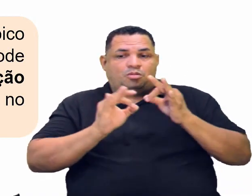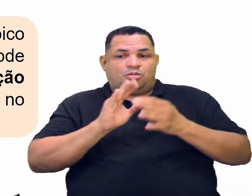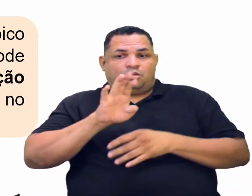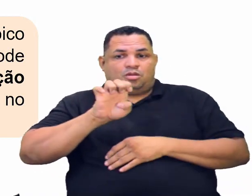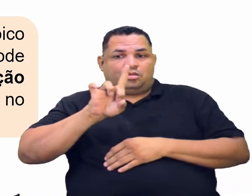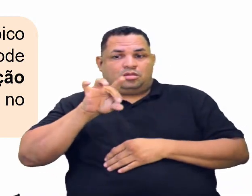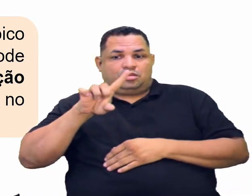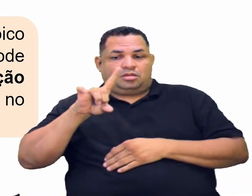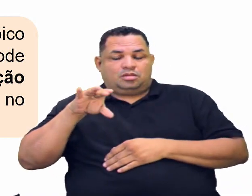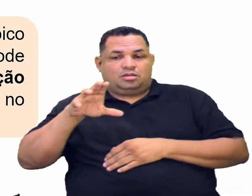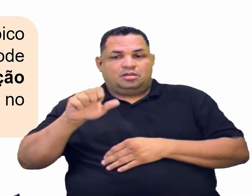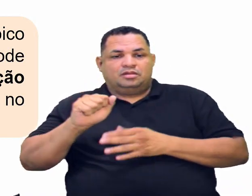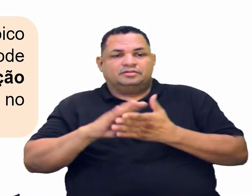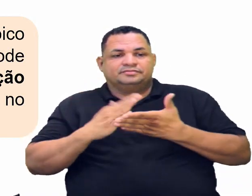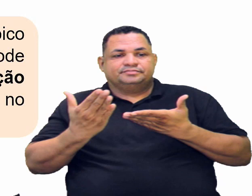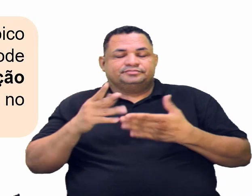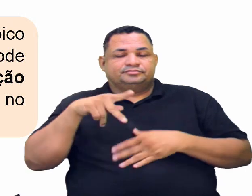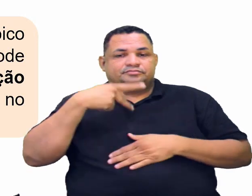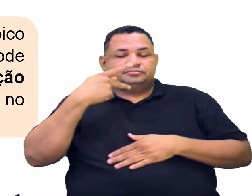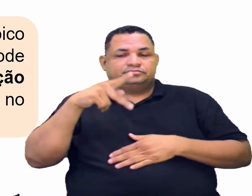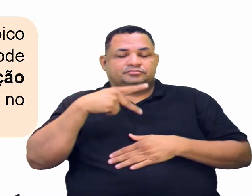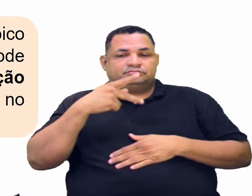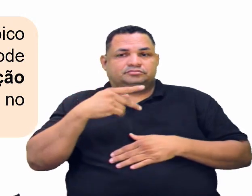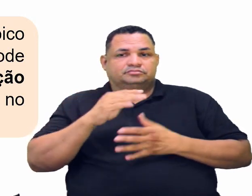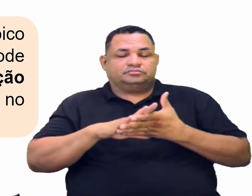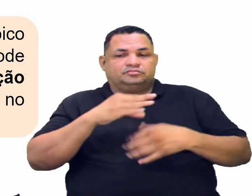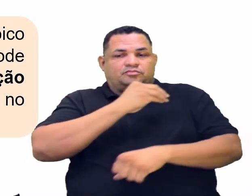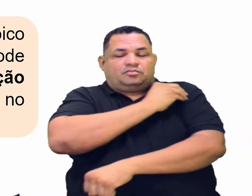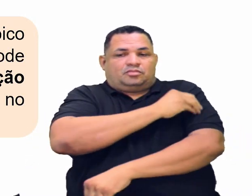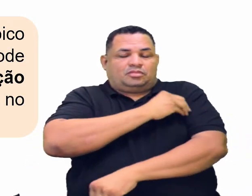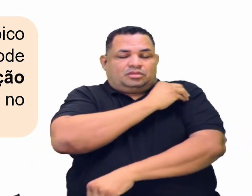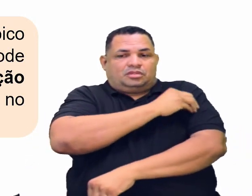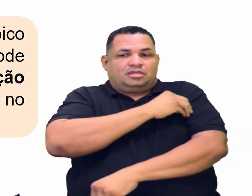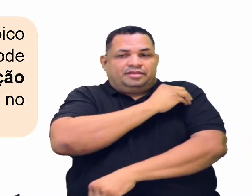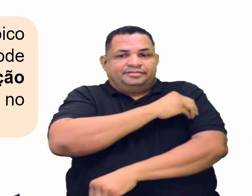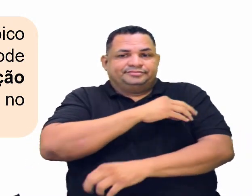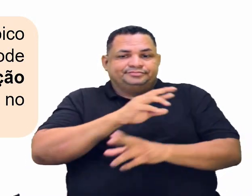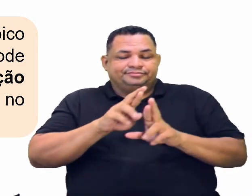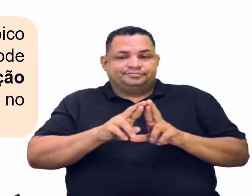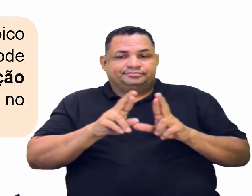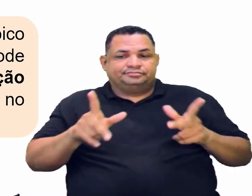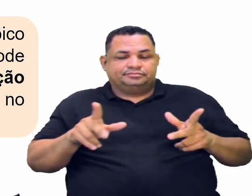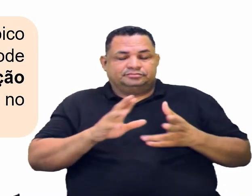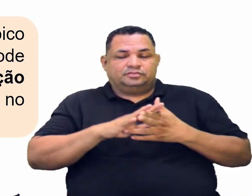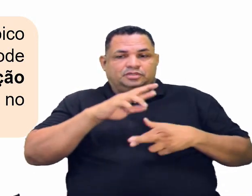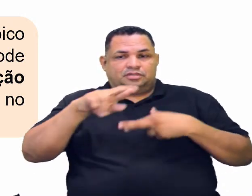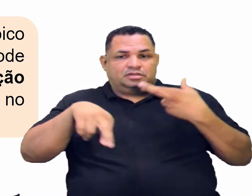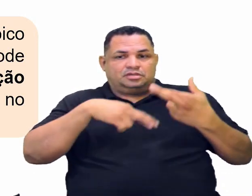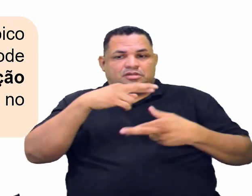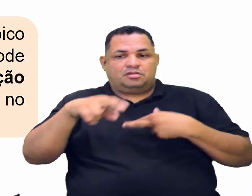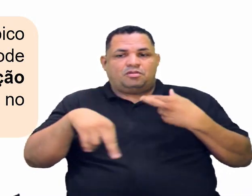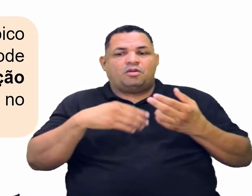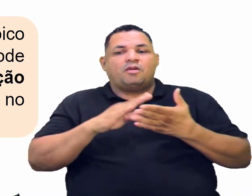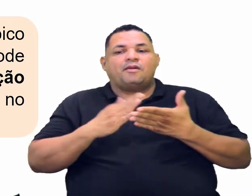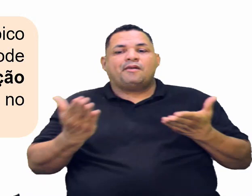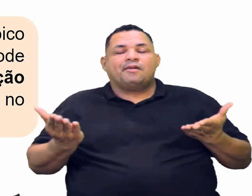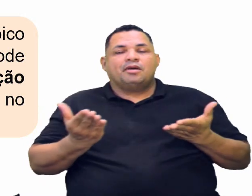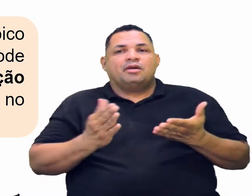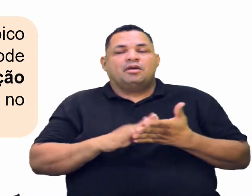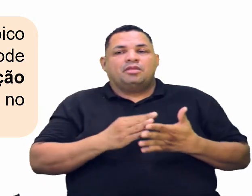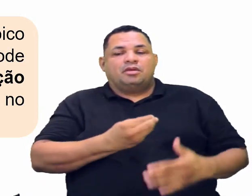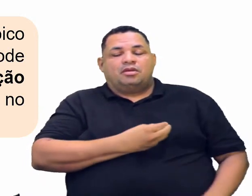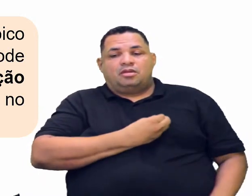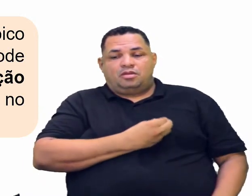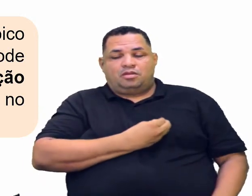dessa situação aqui, eu estou colocando o álcool em uma posição diferente nas reações. Até o